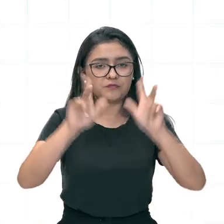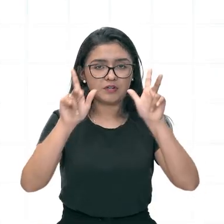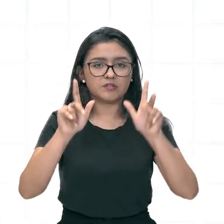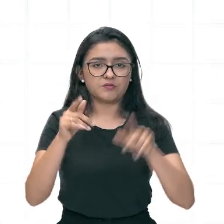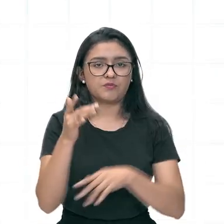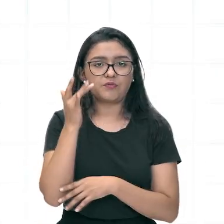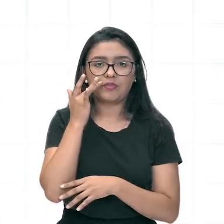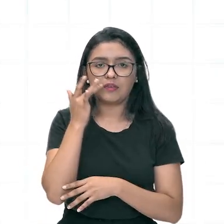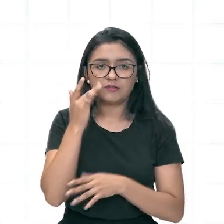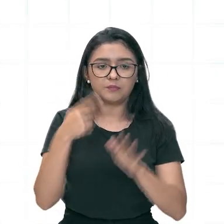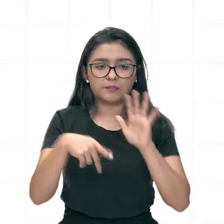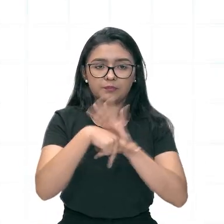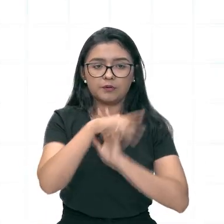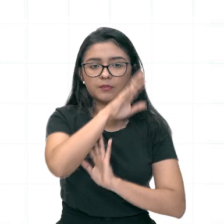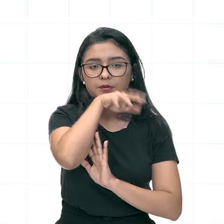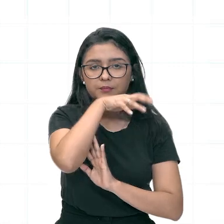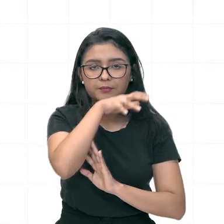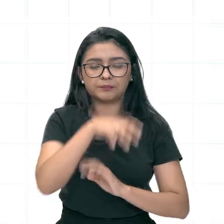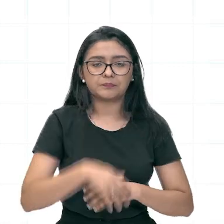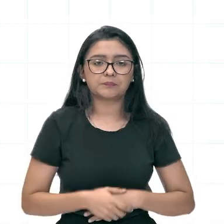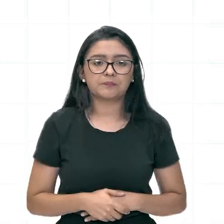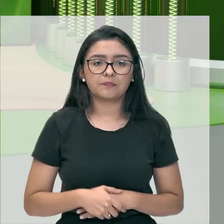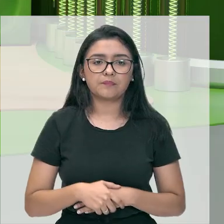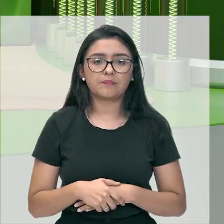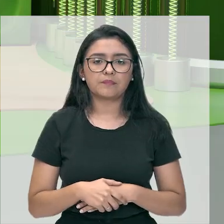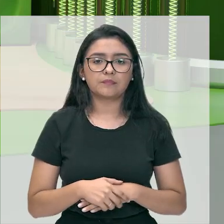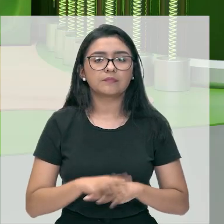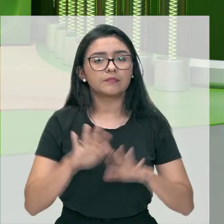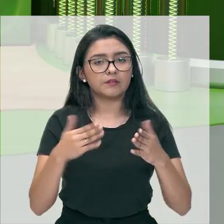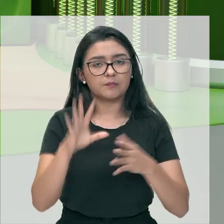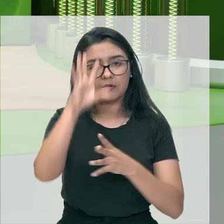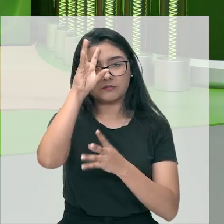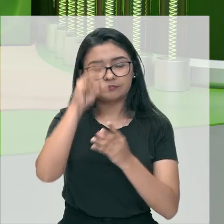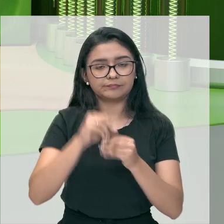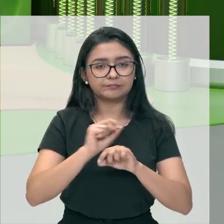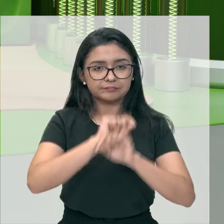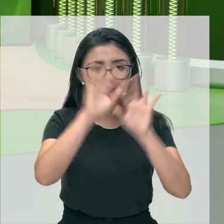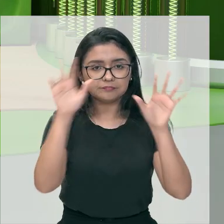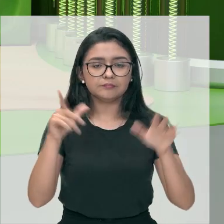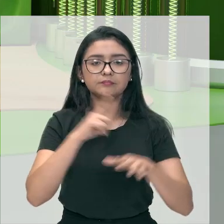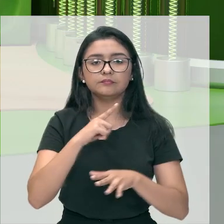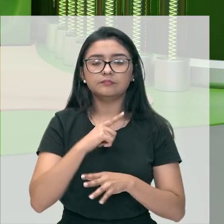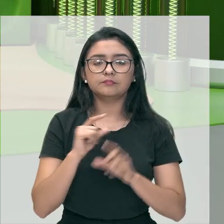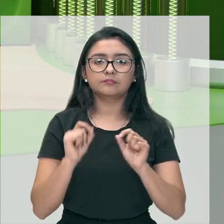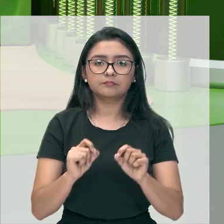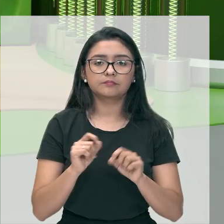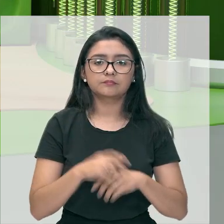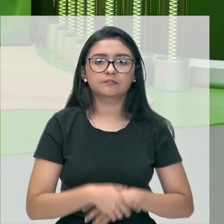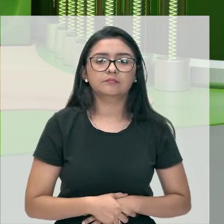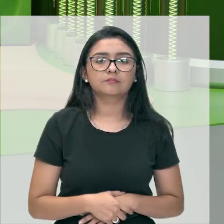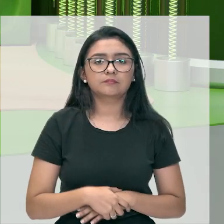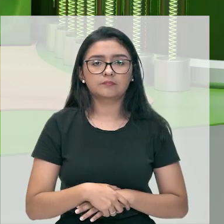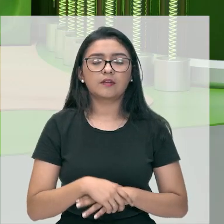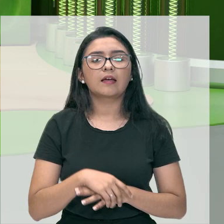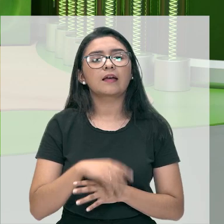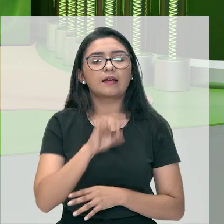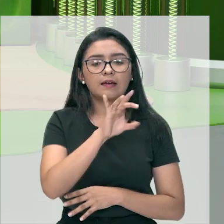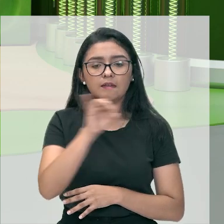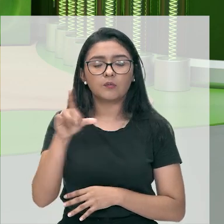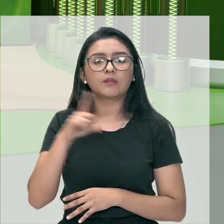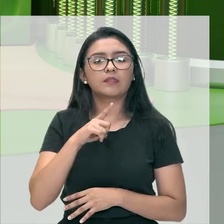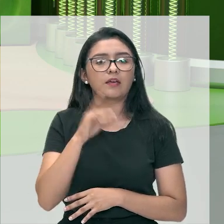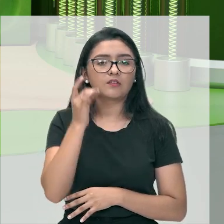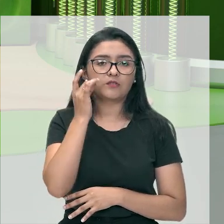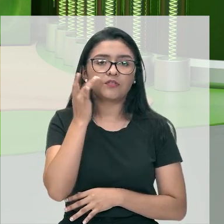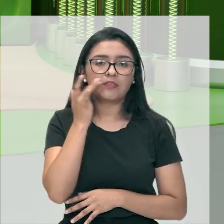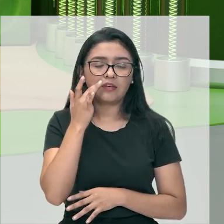temos na dentição aí desses animais, ok? Muito bem, só para a gente compreender aí que nós temos a dentição